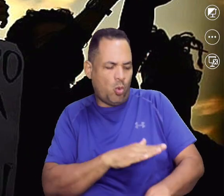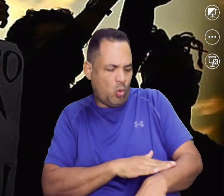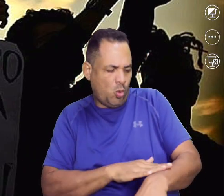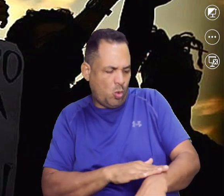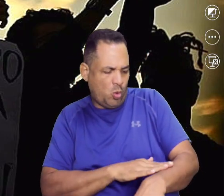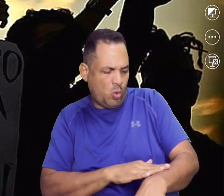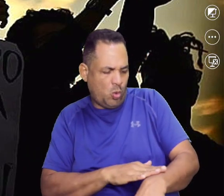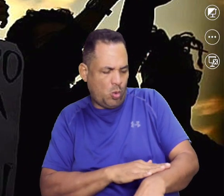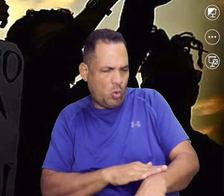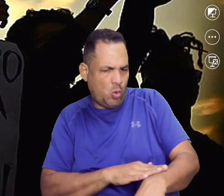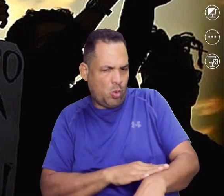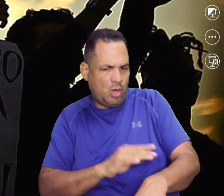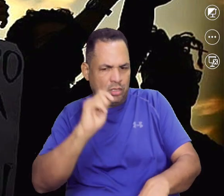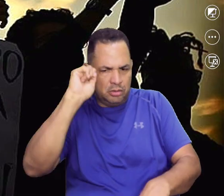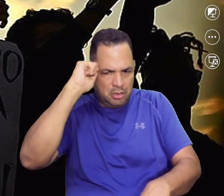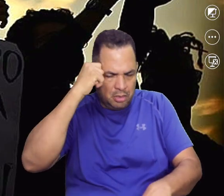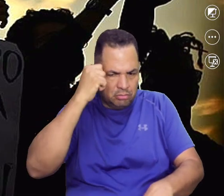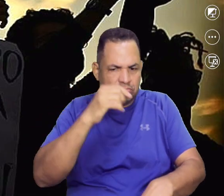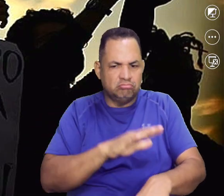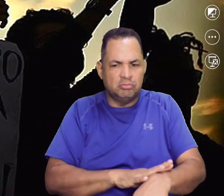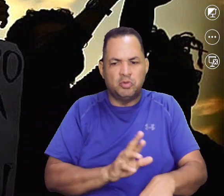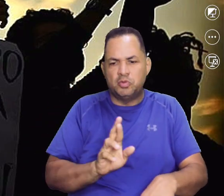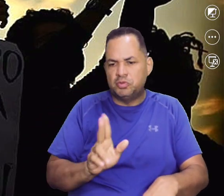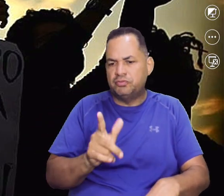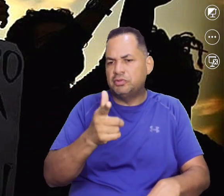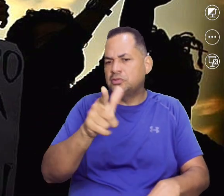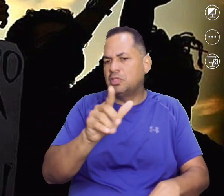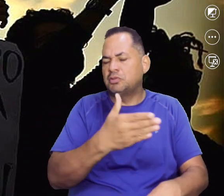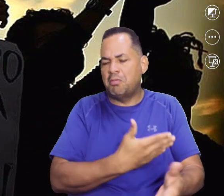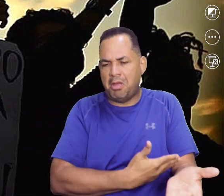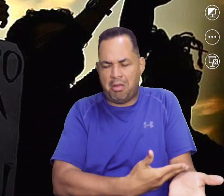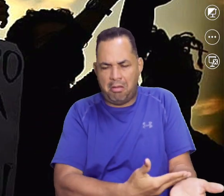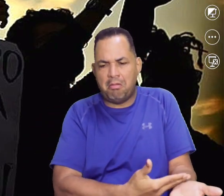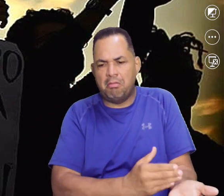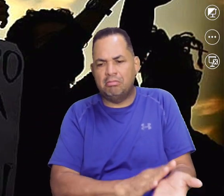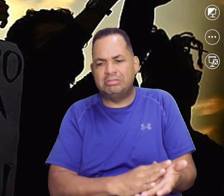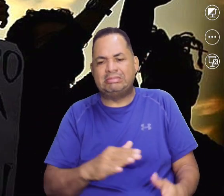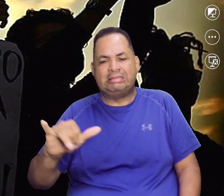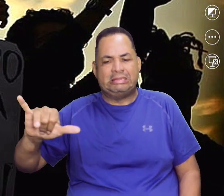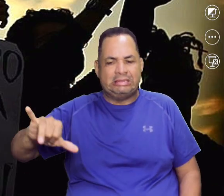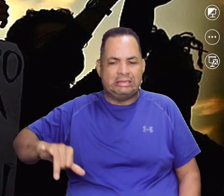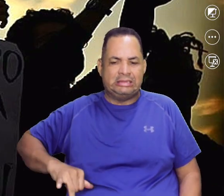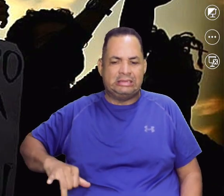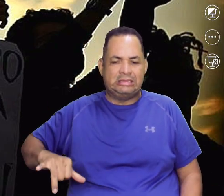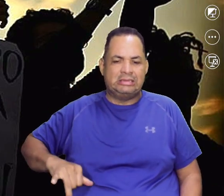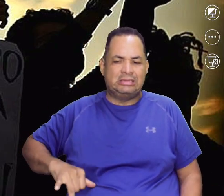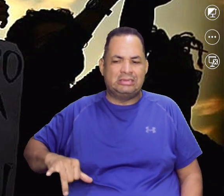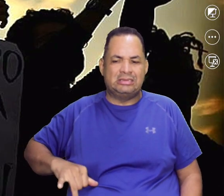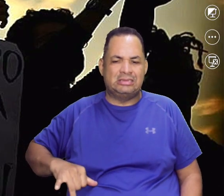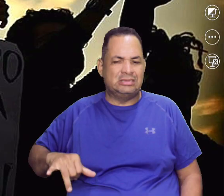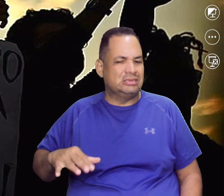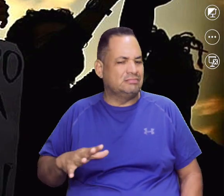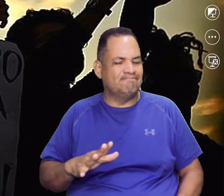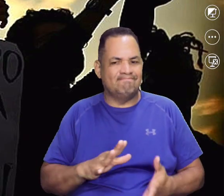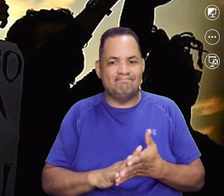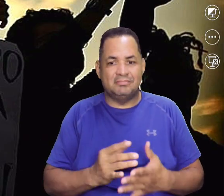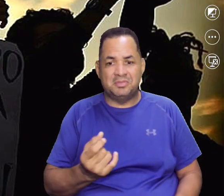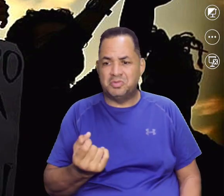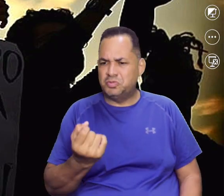pele, de serem negros, diferente dos brancos, eles vão sofrer as mais